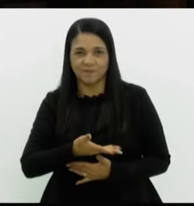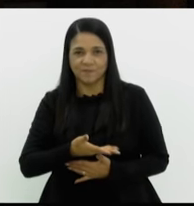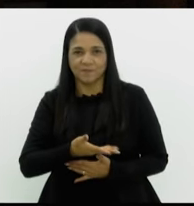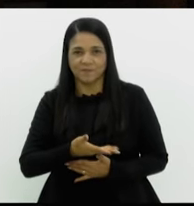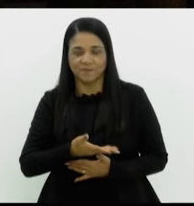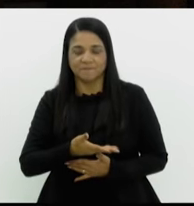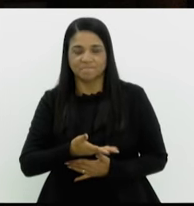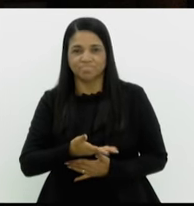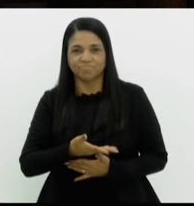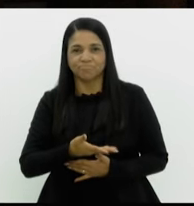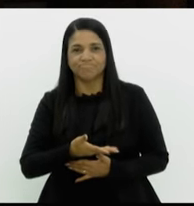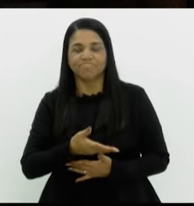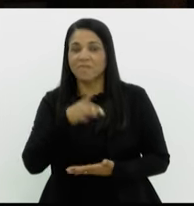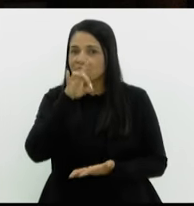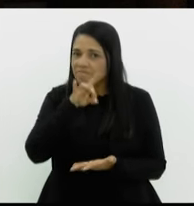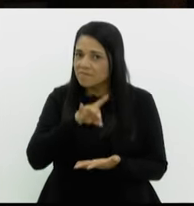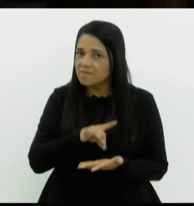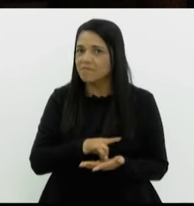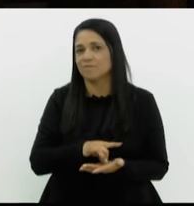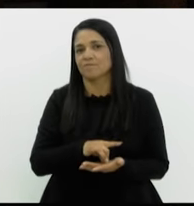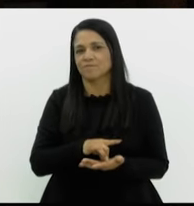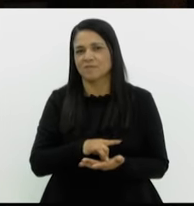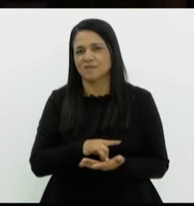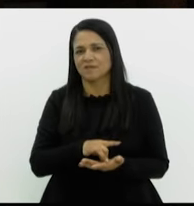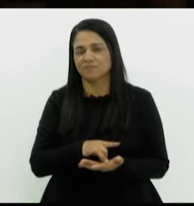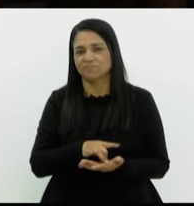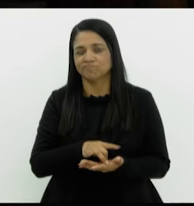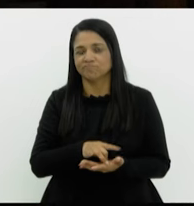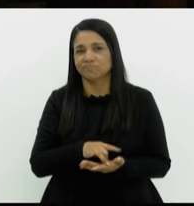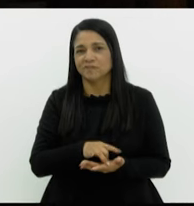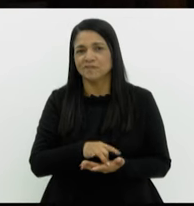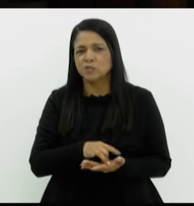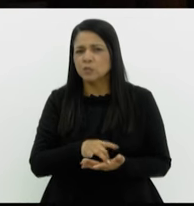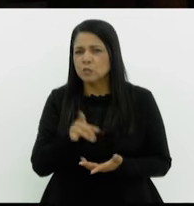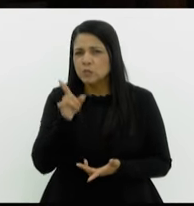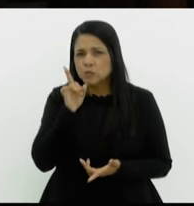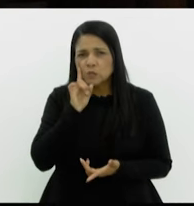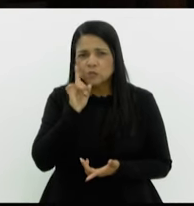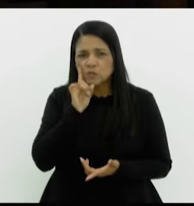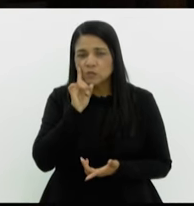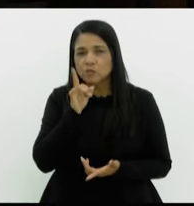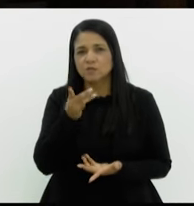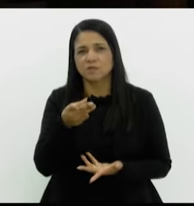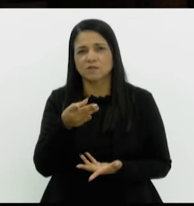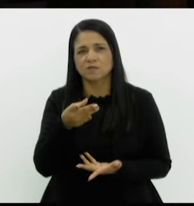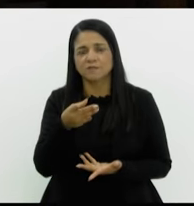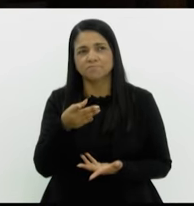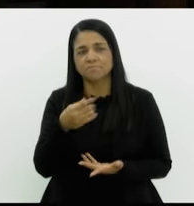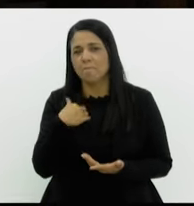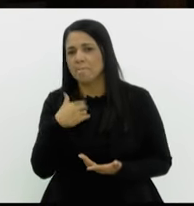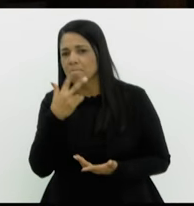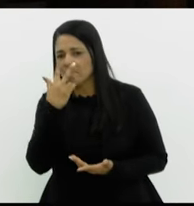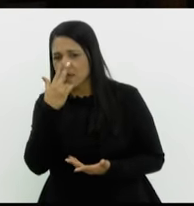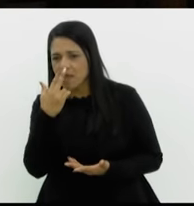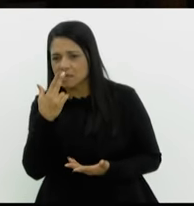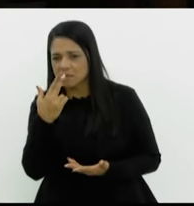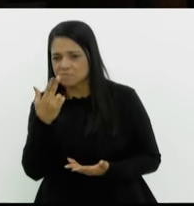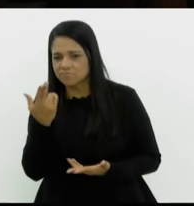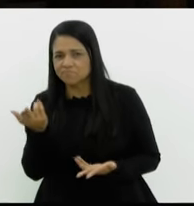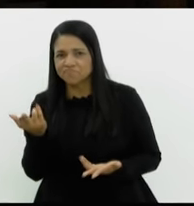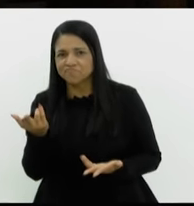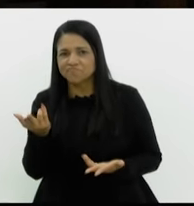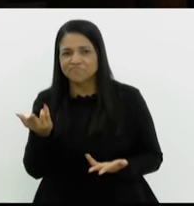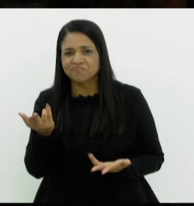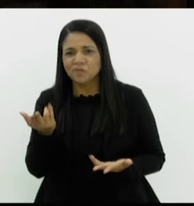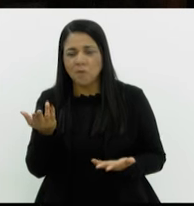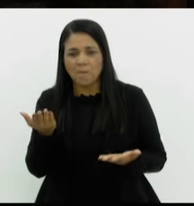grande verdade. É impressionante. A cada dia que passa, são dois pesos e duas medidas. E Papai do Céu